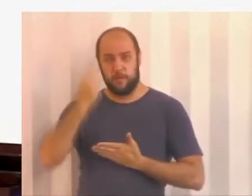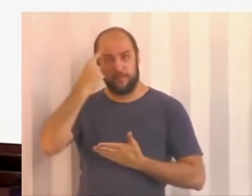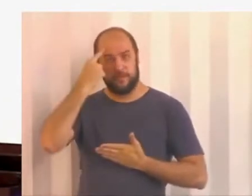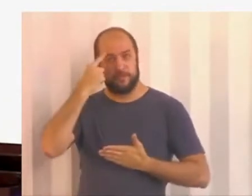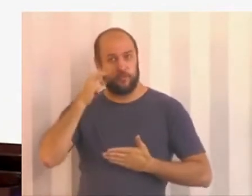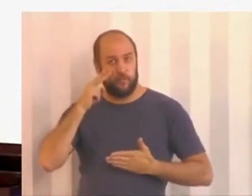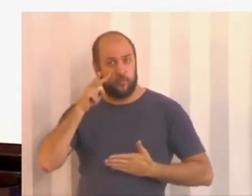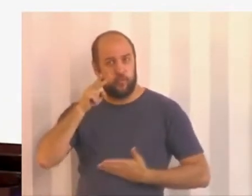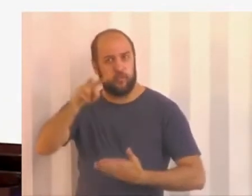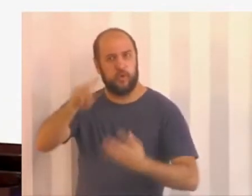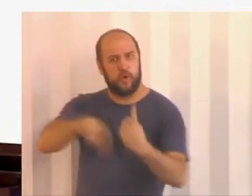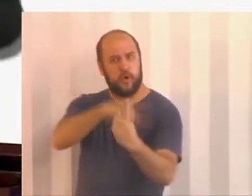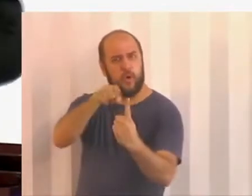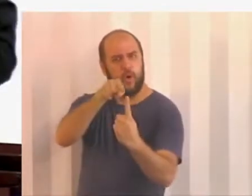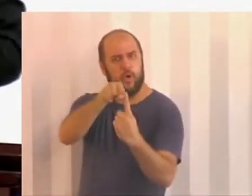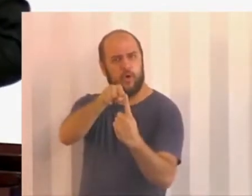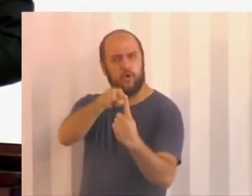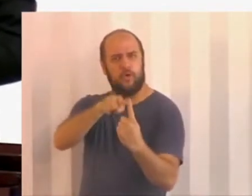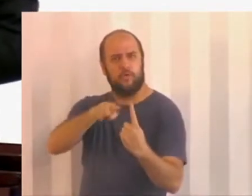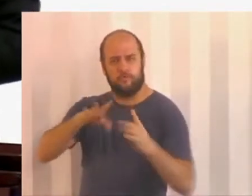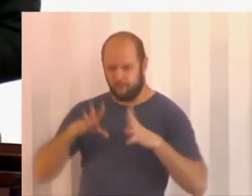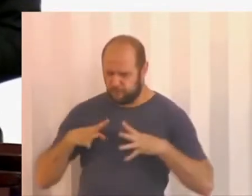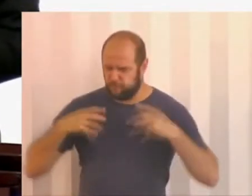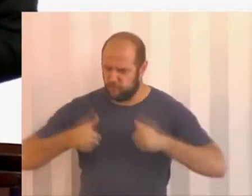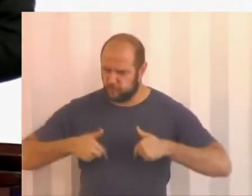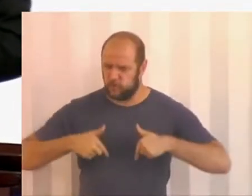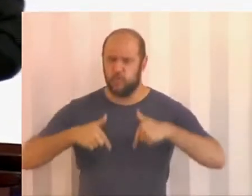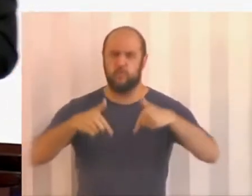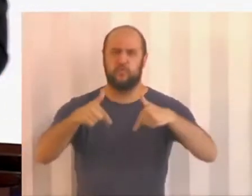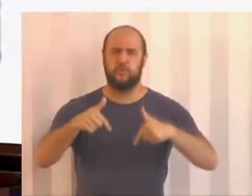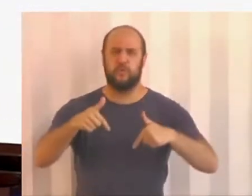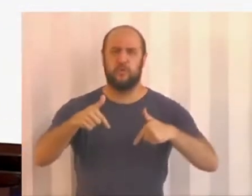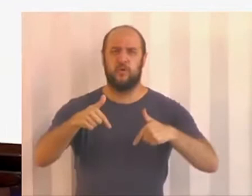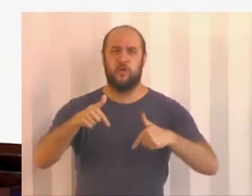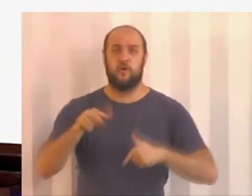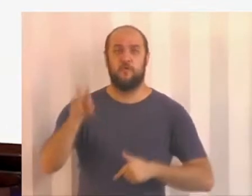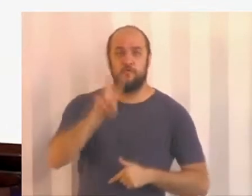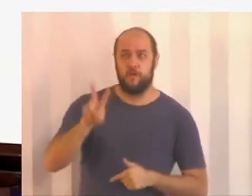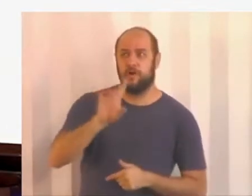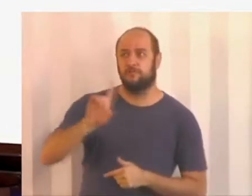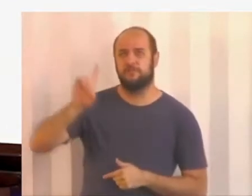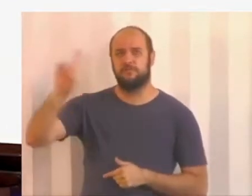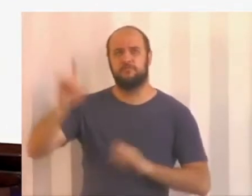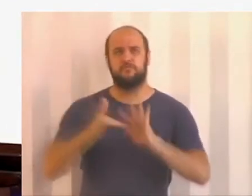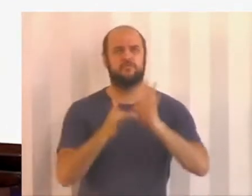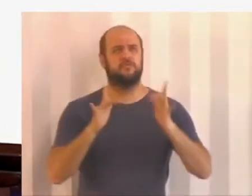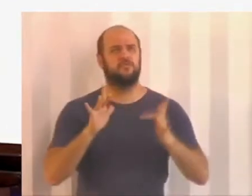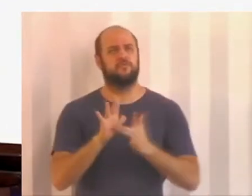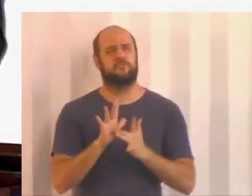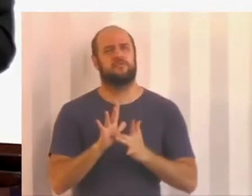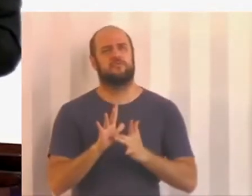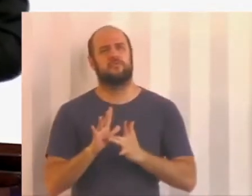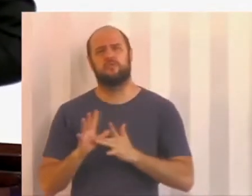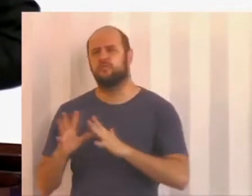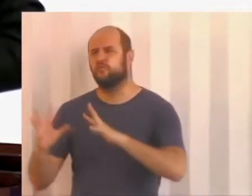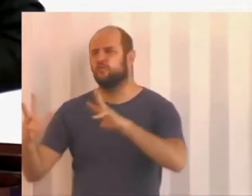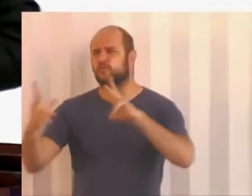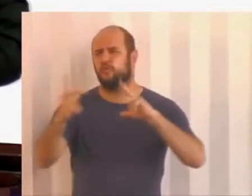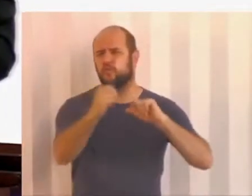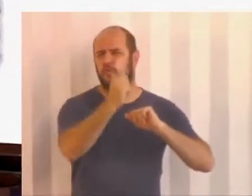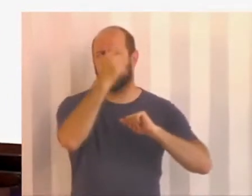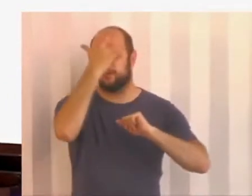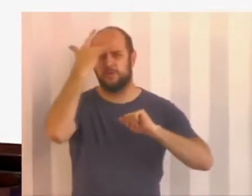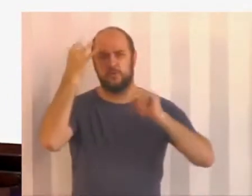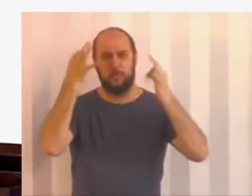o alvo, para o prêmio da soberana vocação de Deus em Cristo Jesus. Todos, pois, que somos